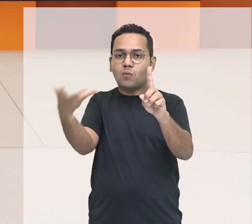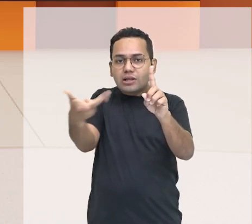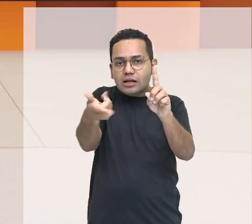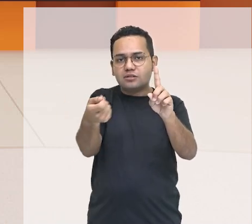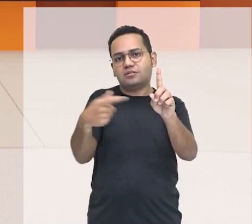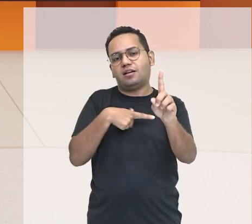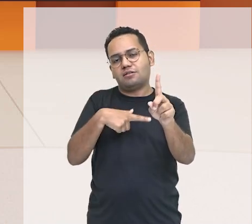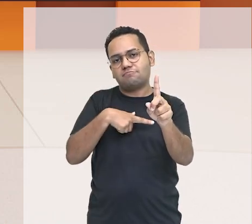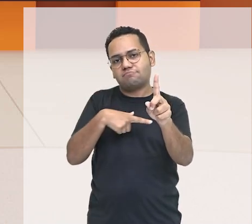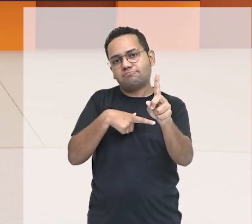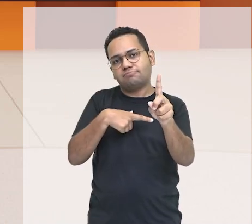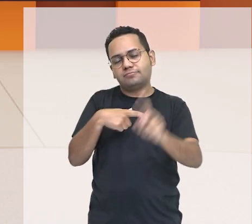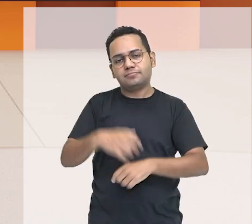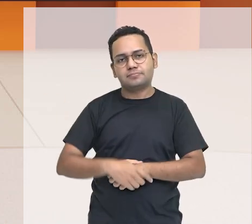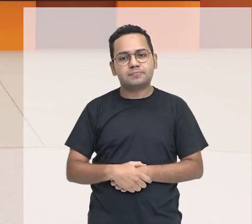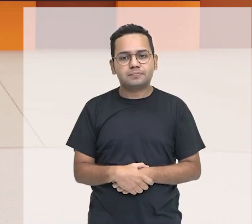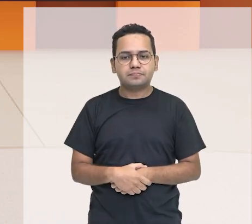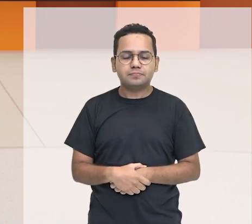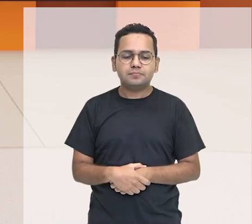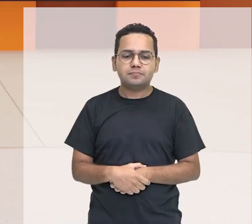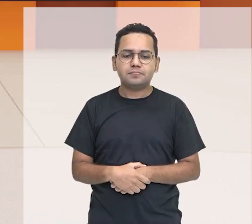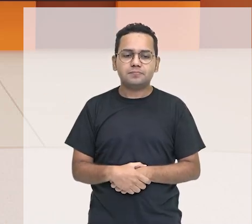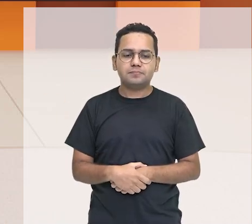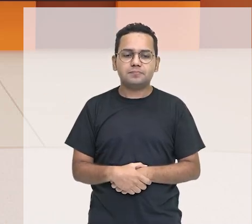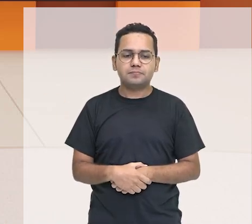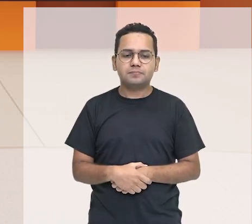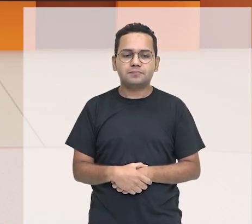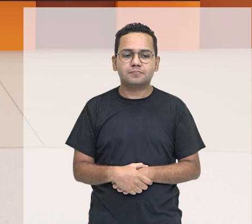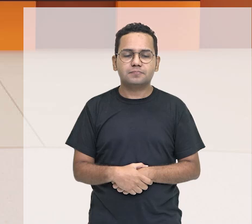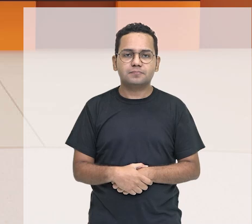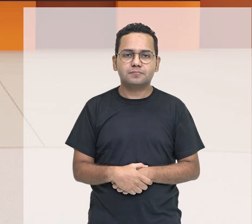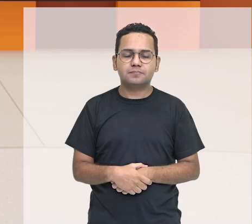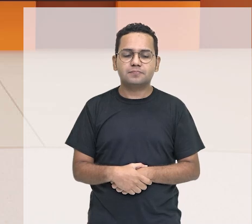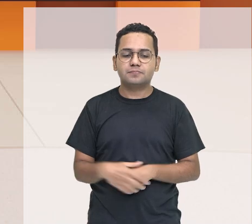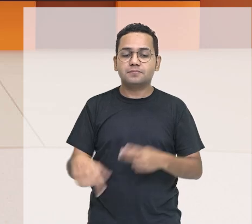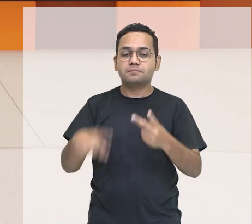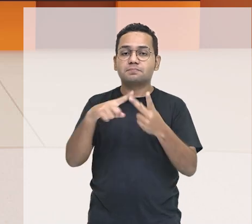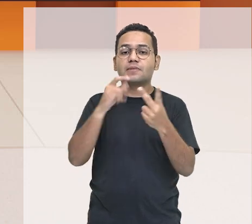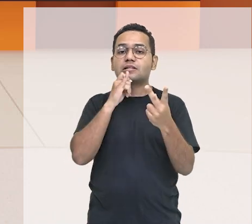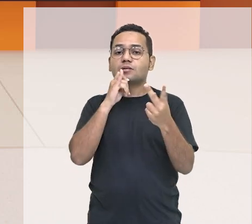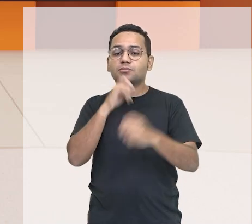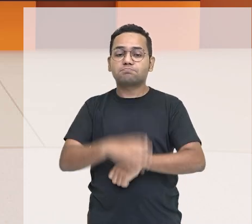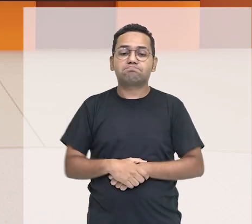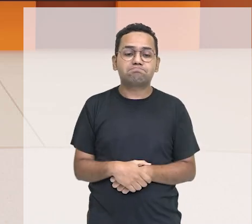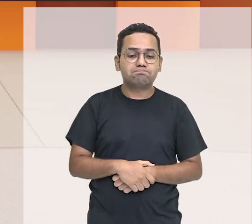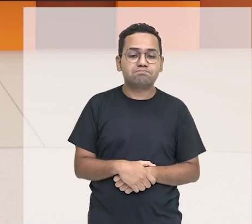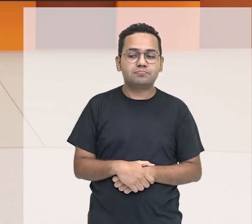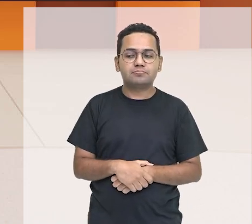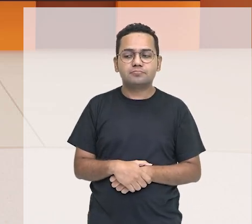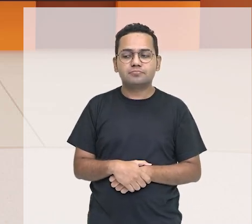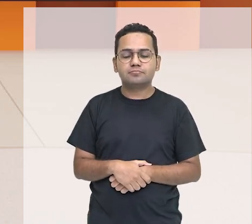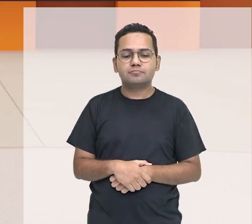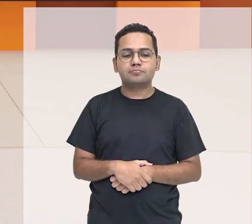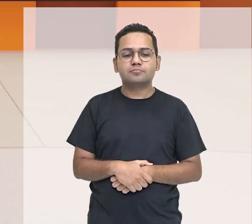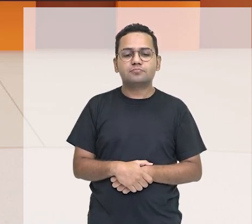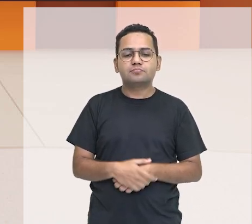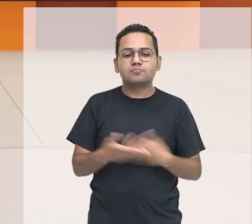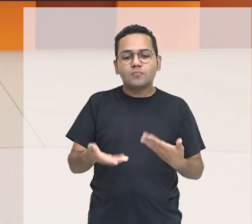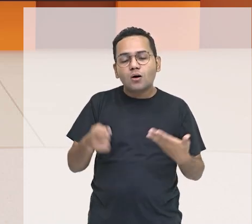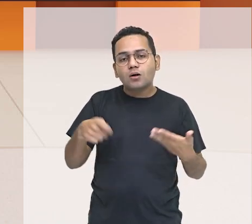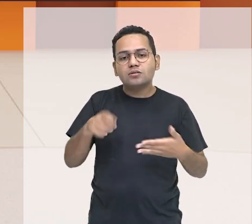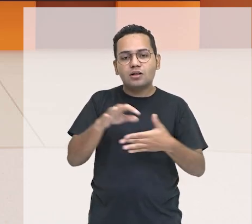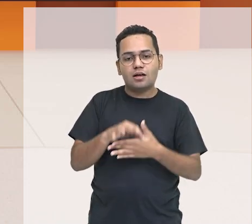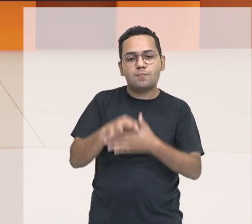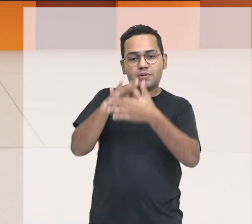de agregar as pessoas ao seu redor. Exemplos, lideranças religiosas ou